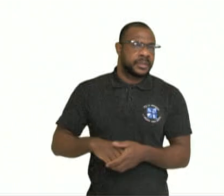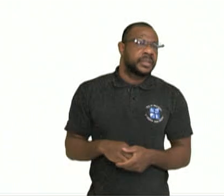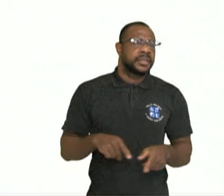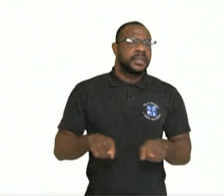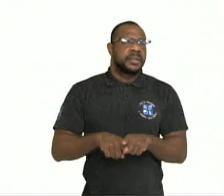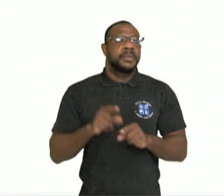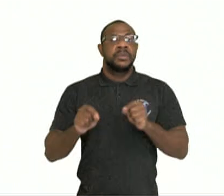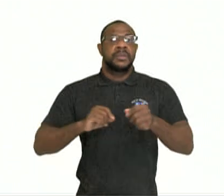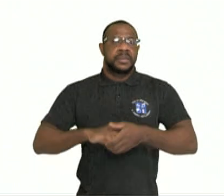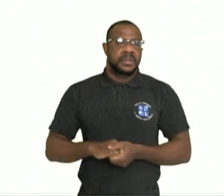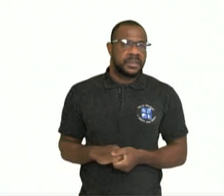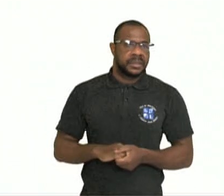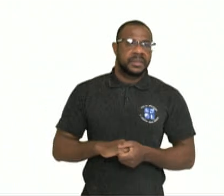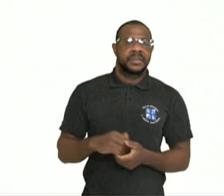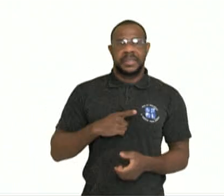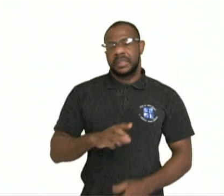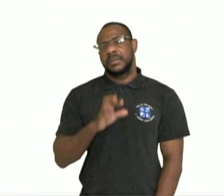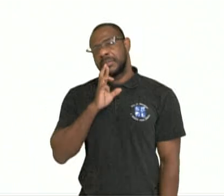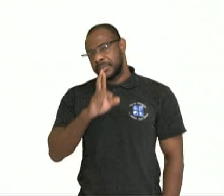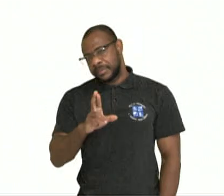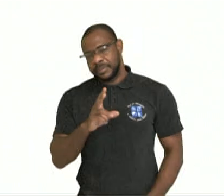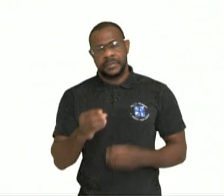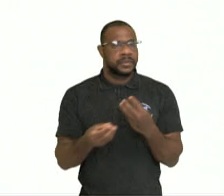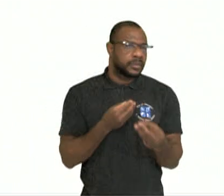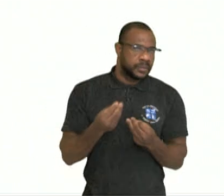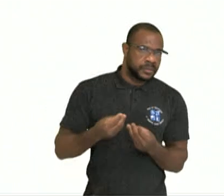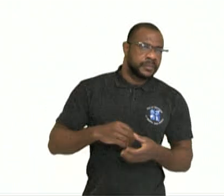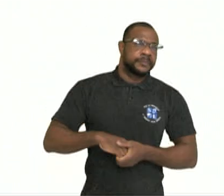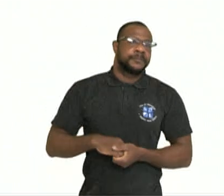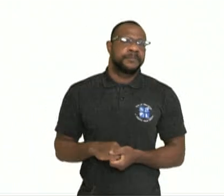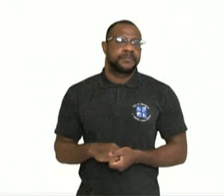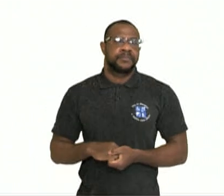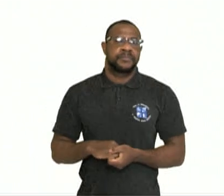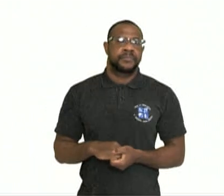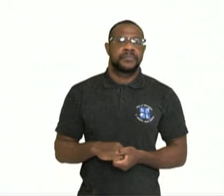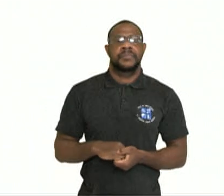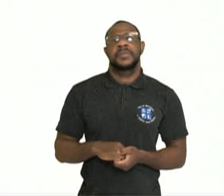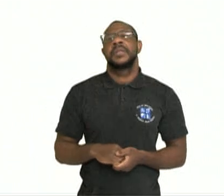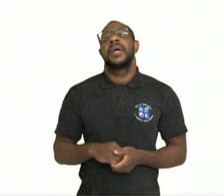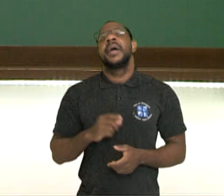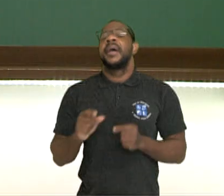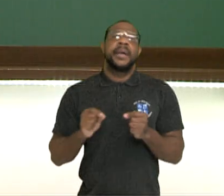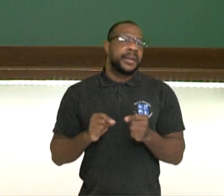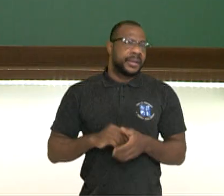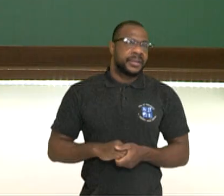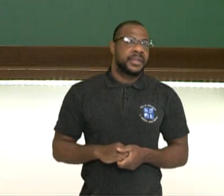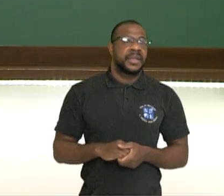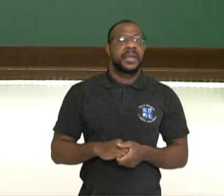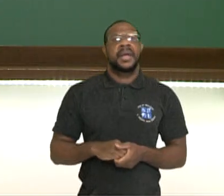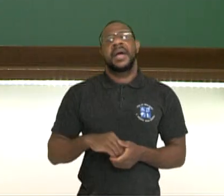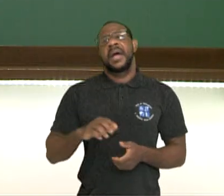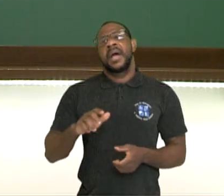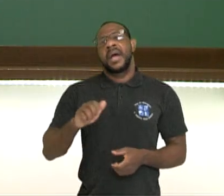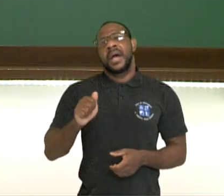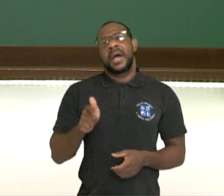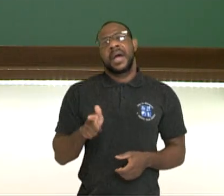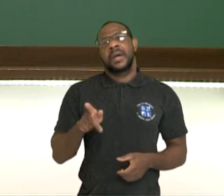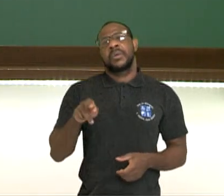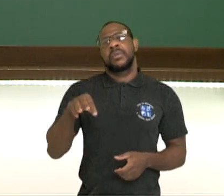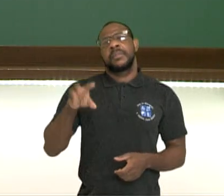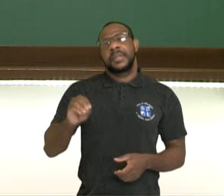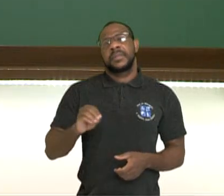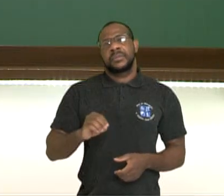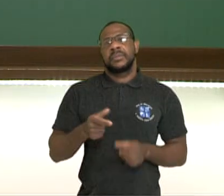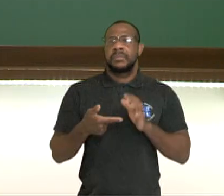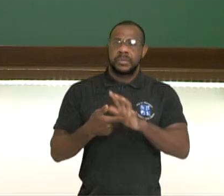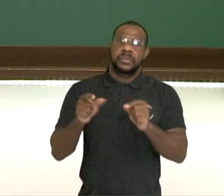as consequências, os resultados e os desdobramentos. Esse argumento, o próprio nome o explica. É